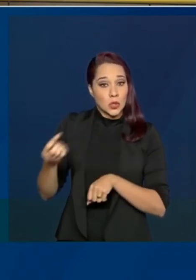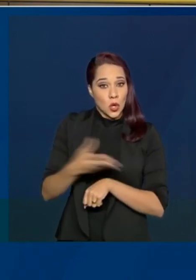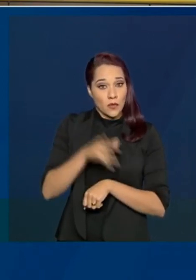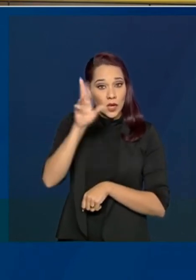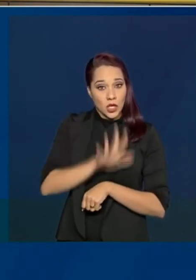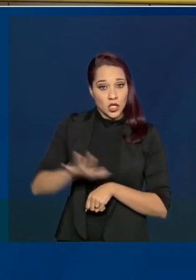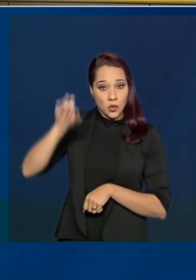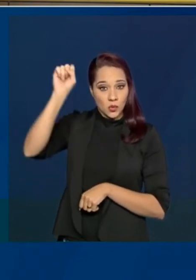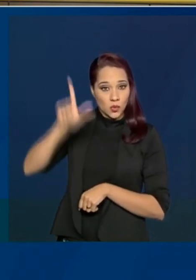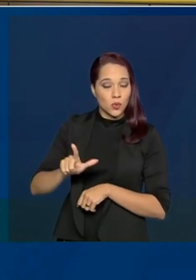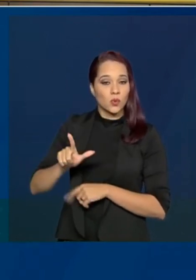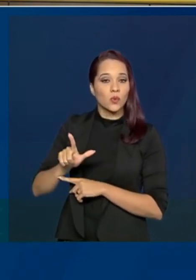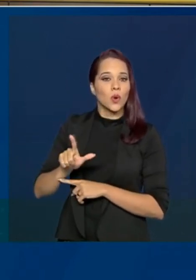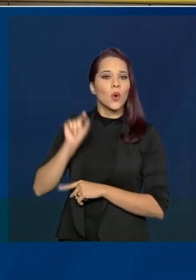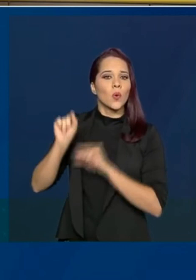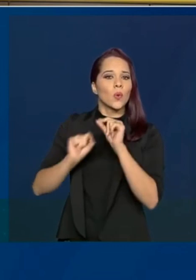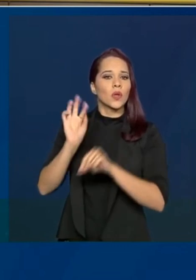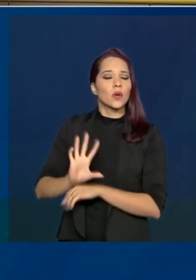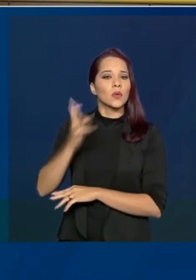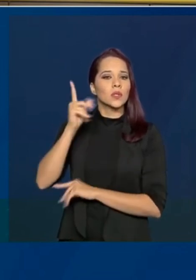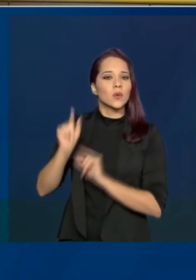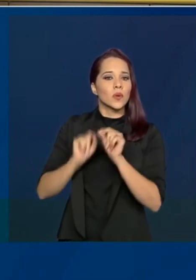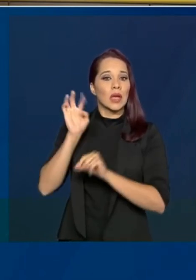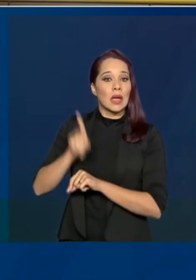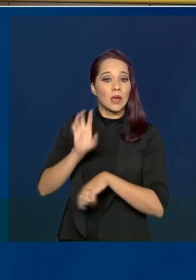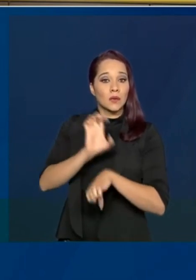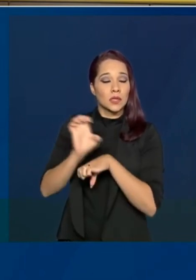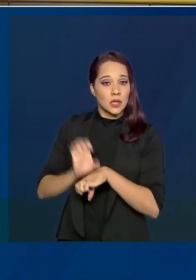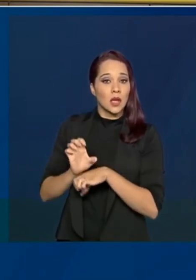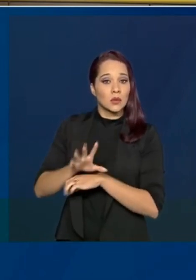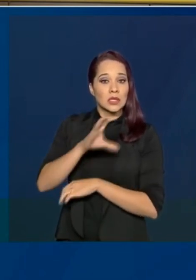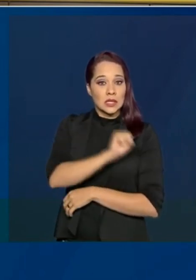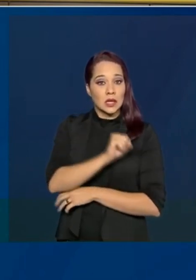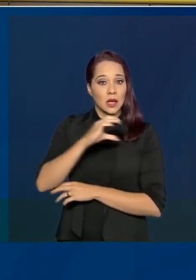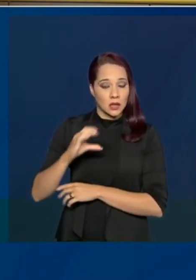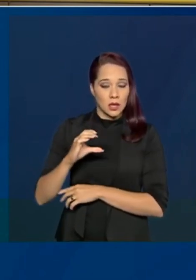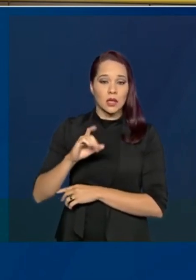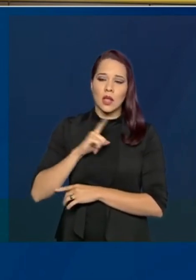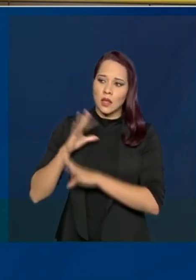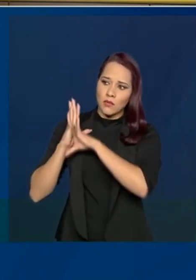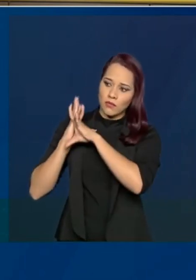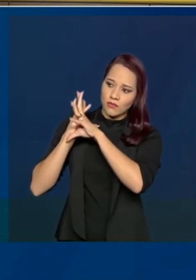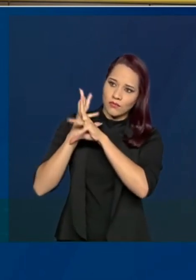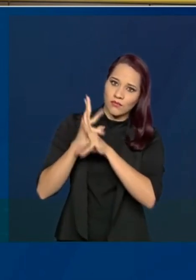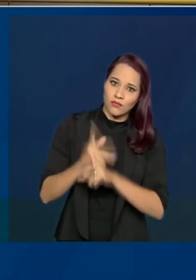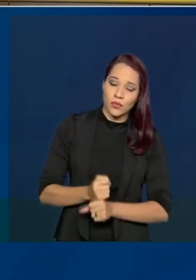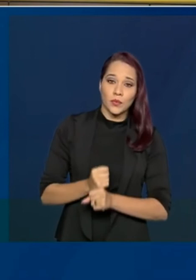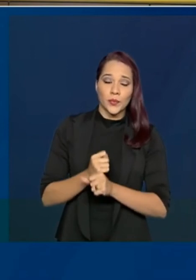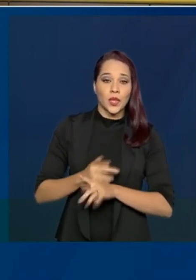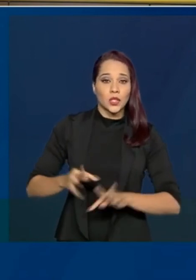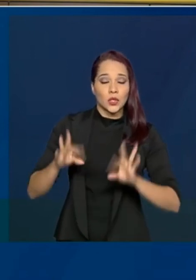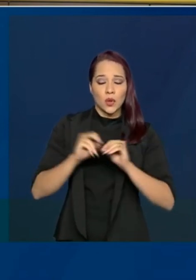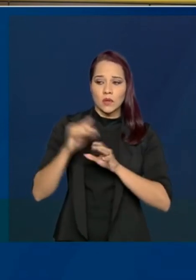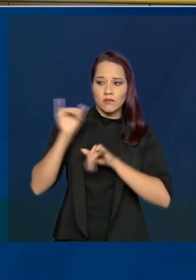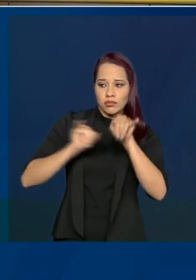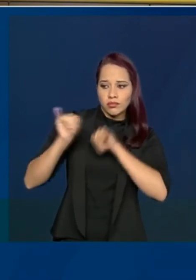sul, o que aconteceu foi que o Estado de Santa Catarina fez uma revisão nas bases de dados dos